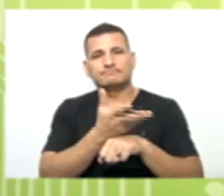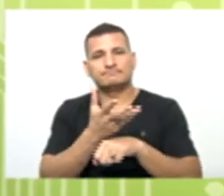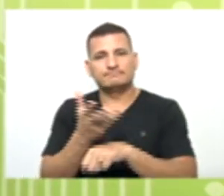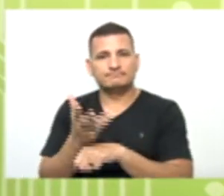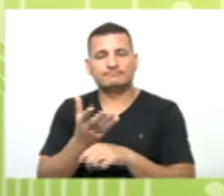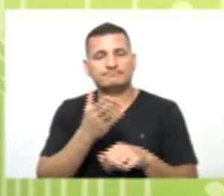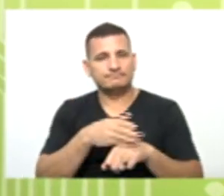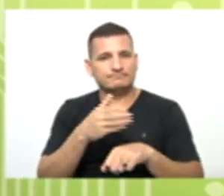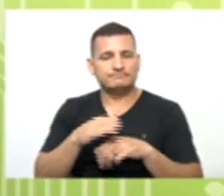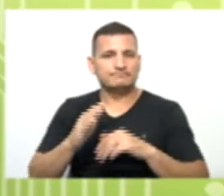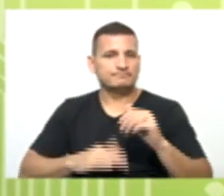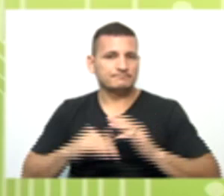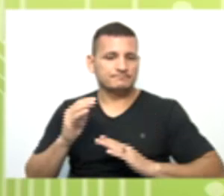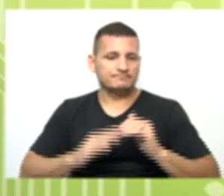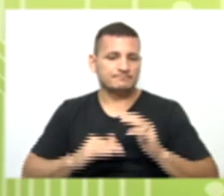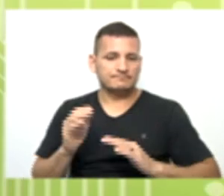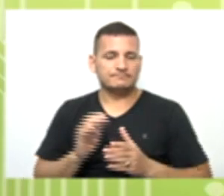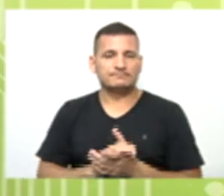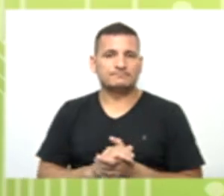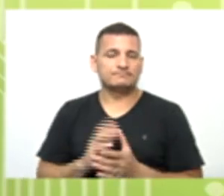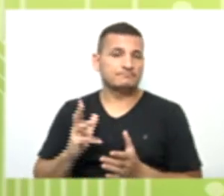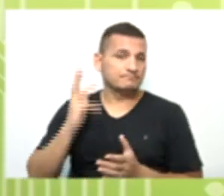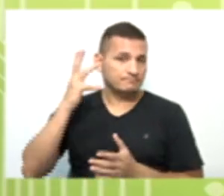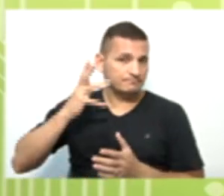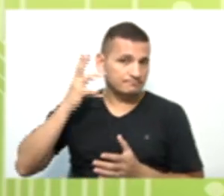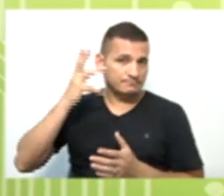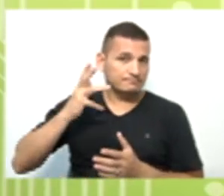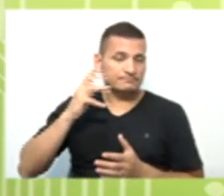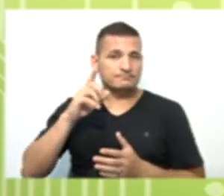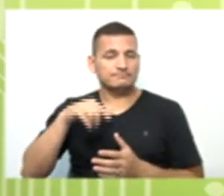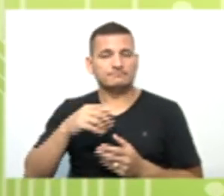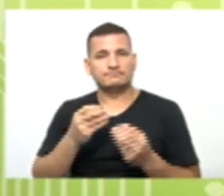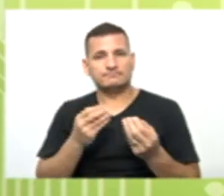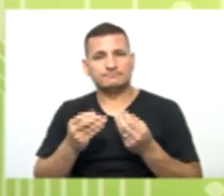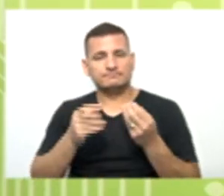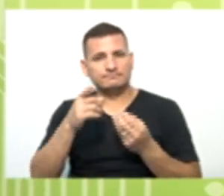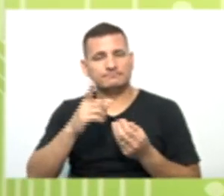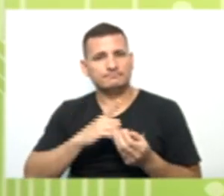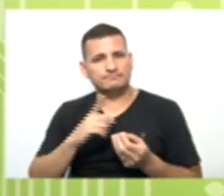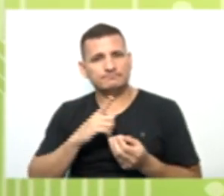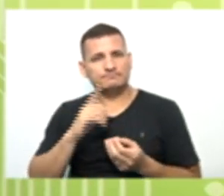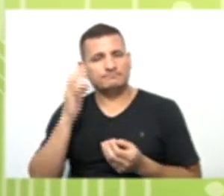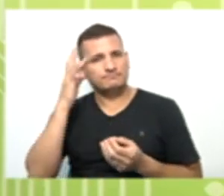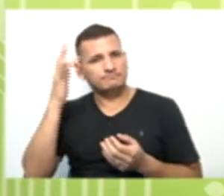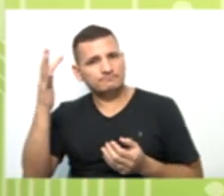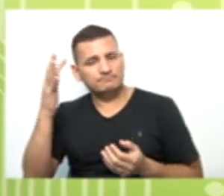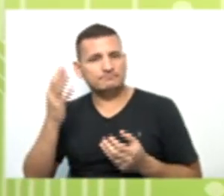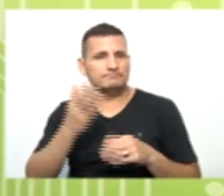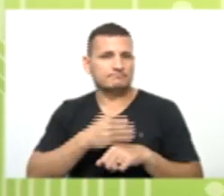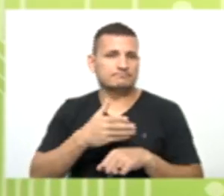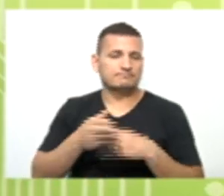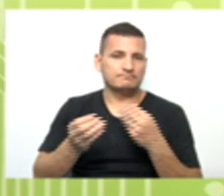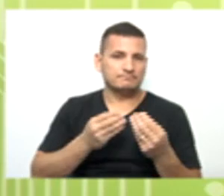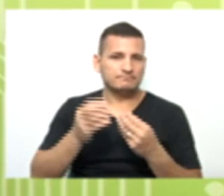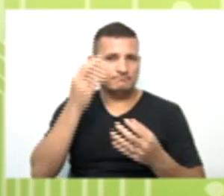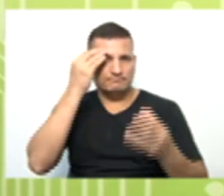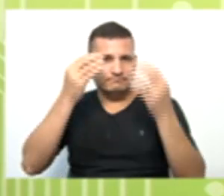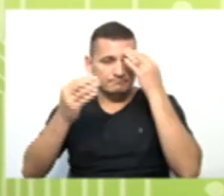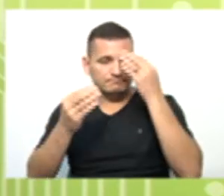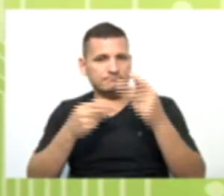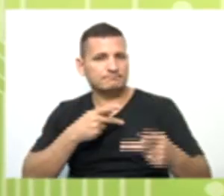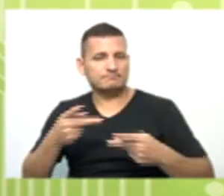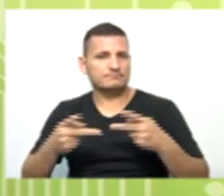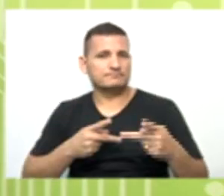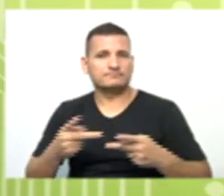práticas profissionais. O ciclo de palestras é o momento que você tem para refletir teoria e prática, né? O